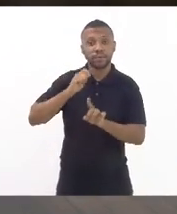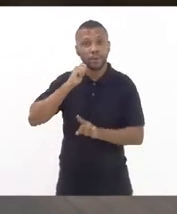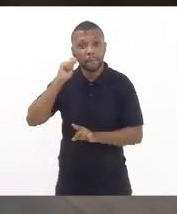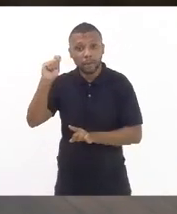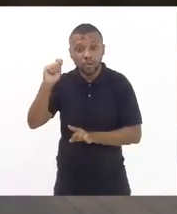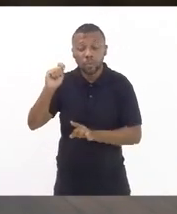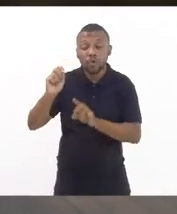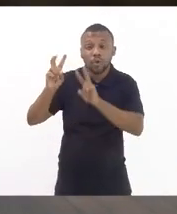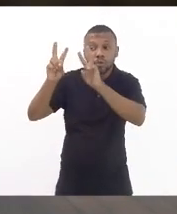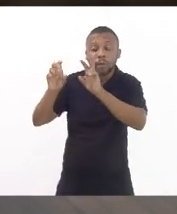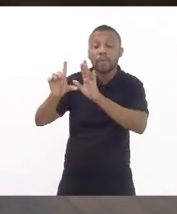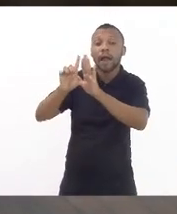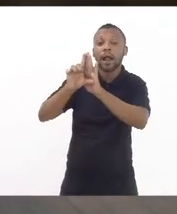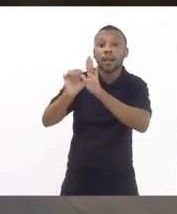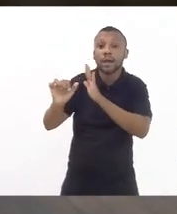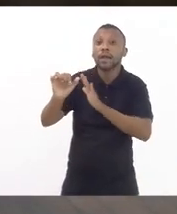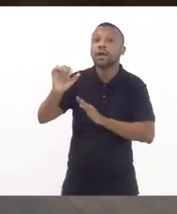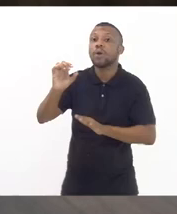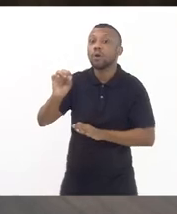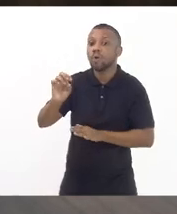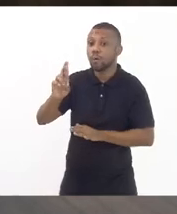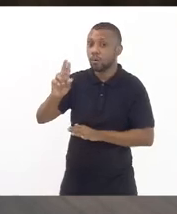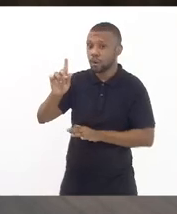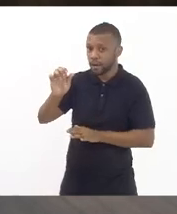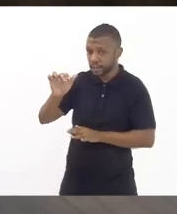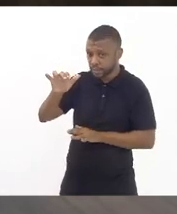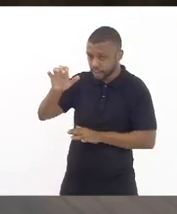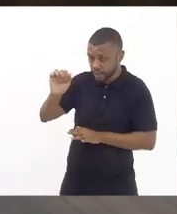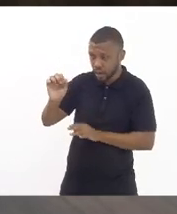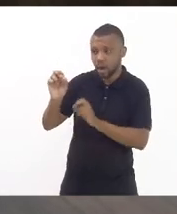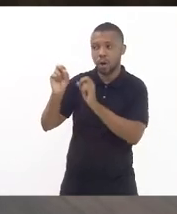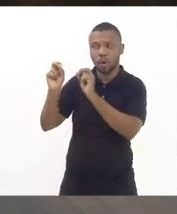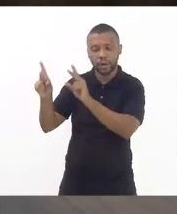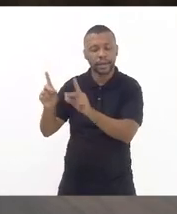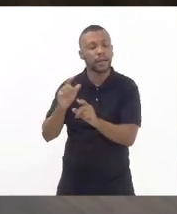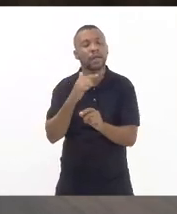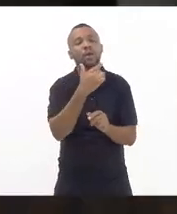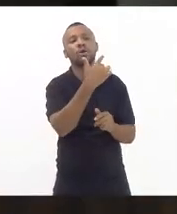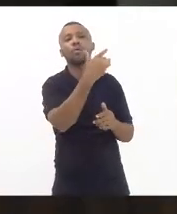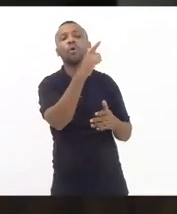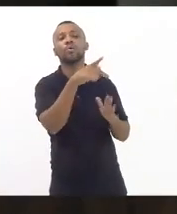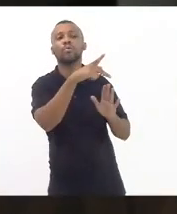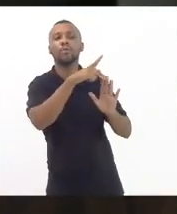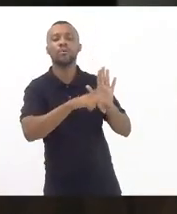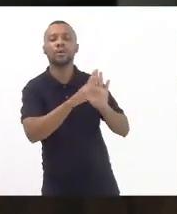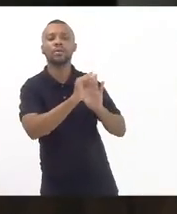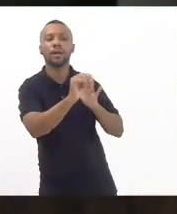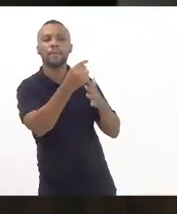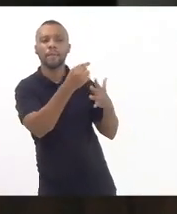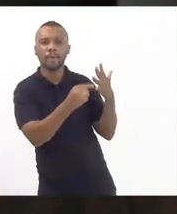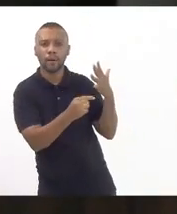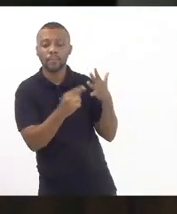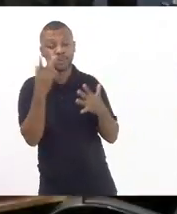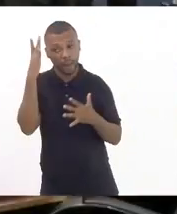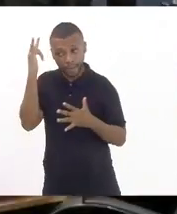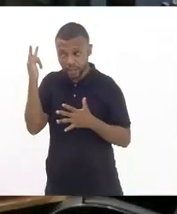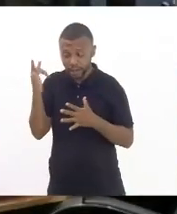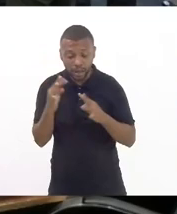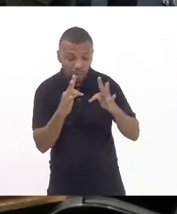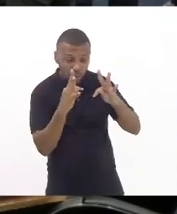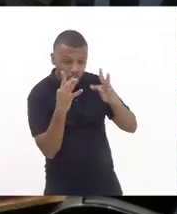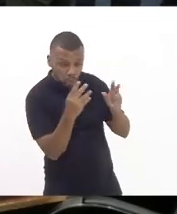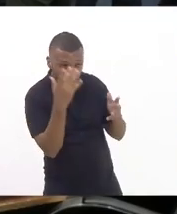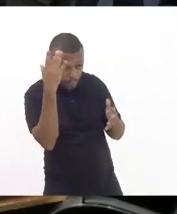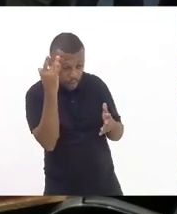audiências públicas. Lei orgânica. Lei orgânica. E os outros projetos? Porque... Votarão amanhã. Tudo amanhã? Tudo amanhã.